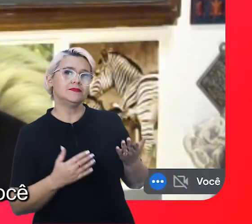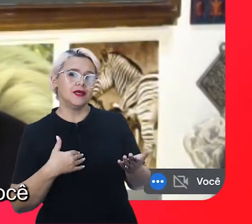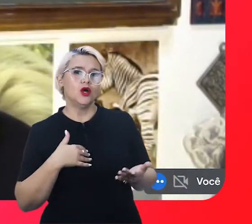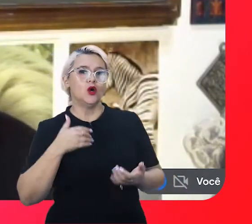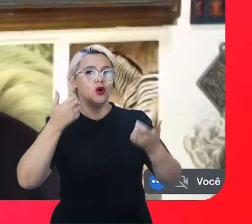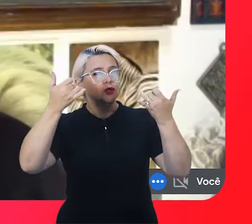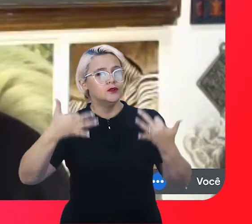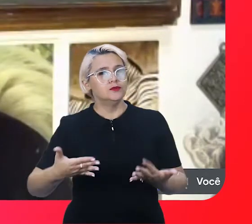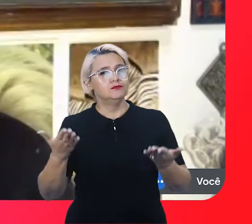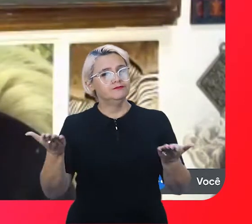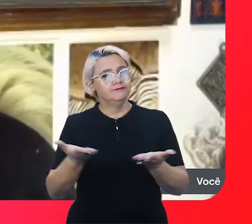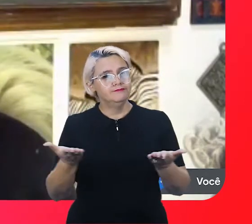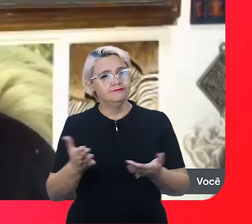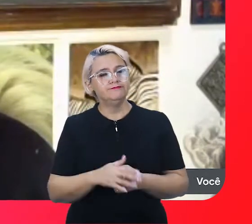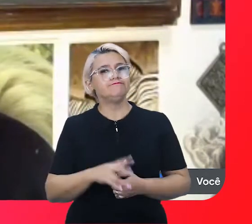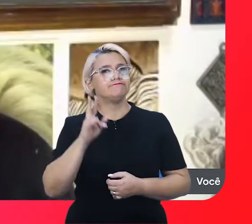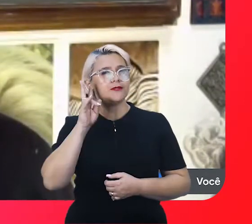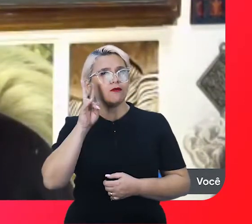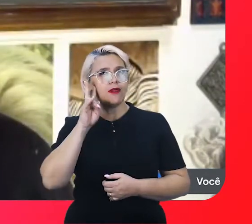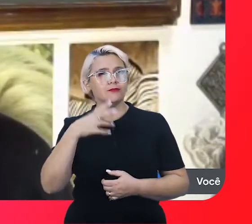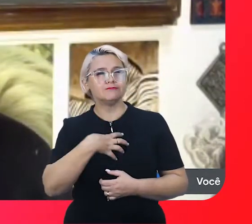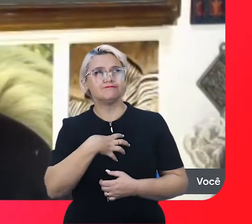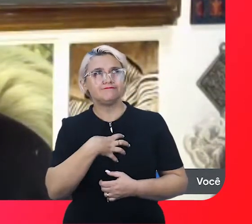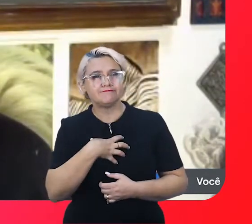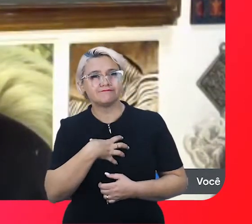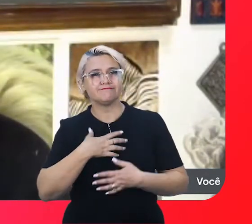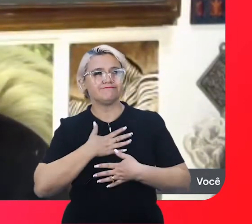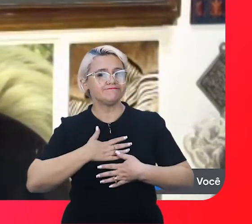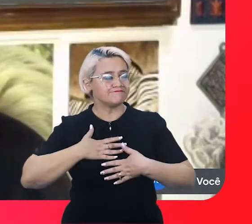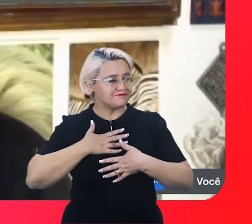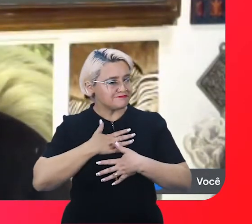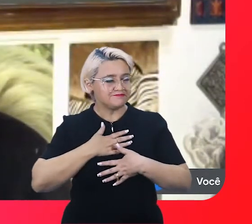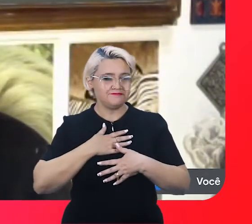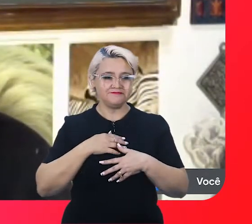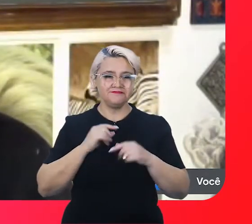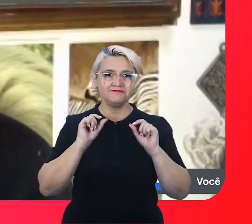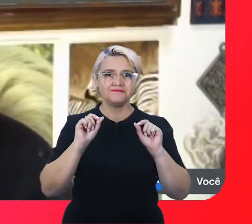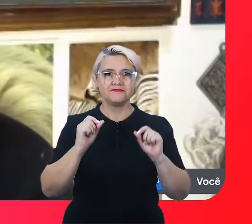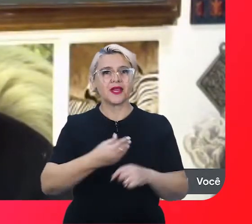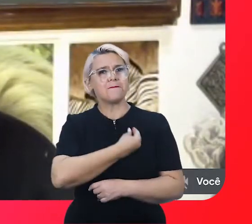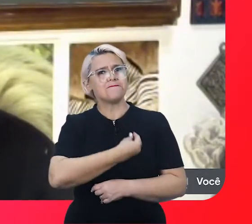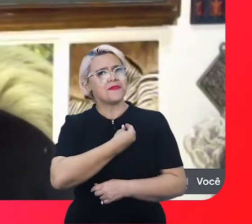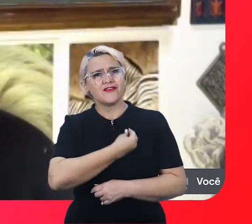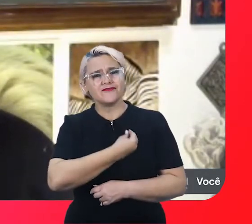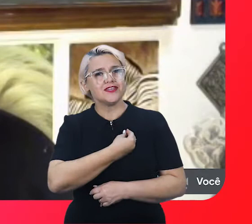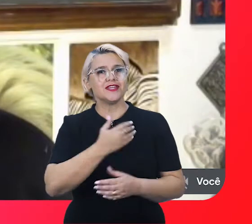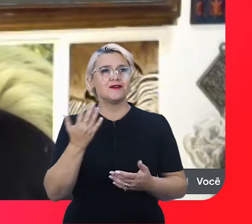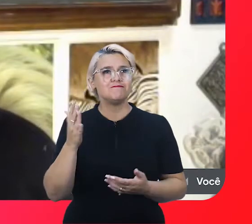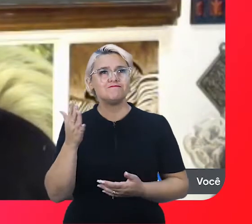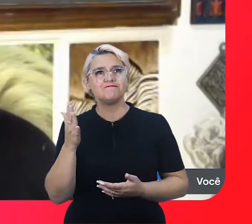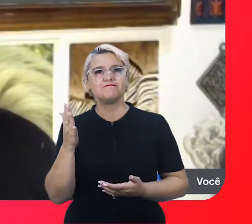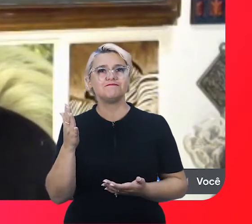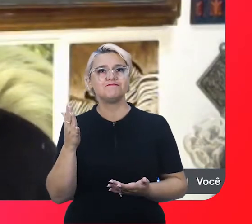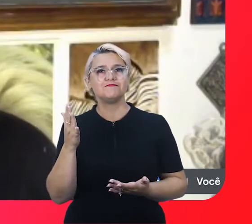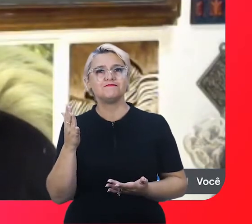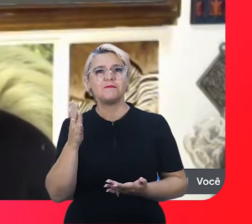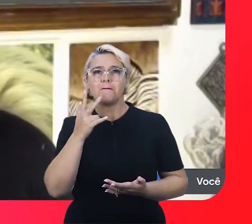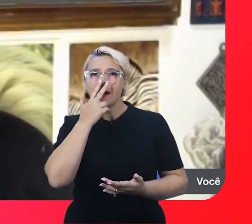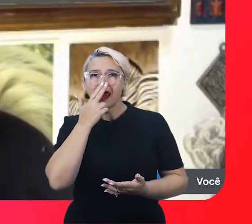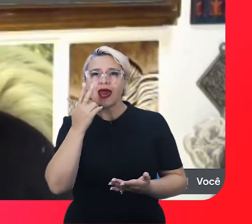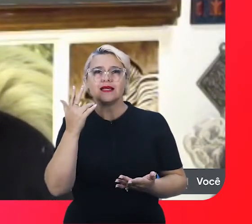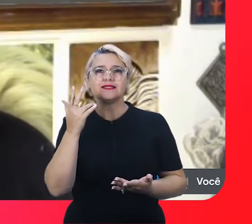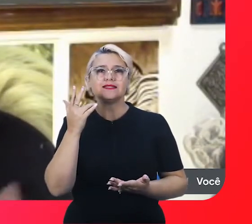para você agora, eu tenho a sensação de que a minha vida ela é meio que ela é